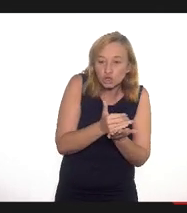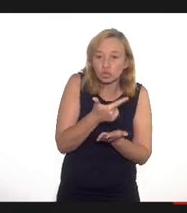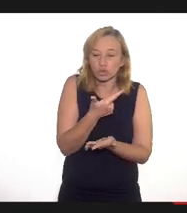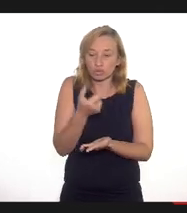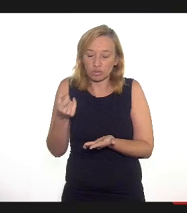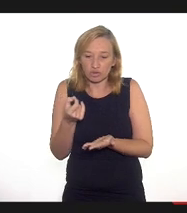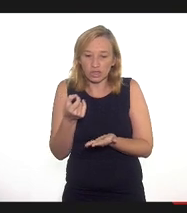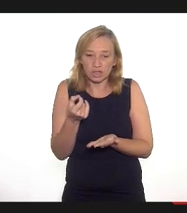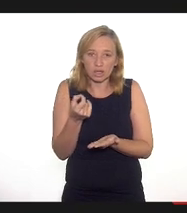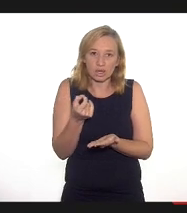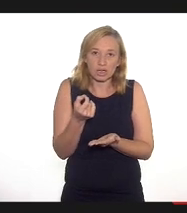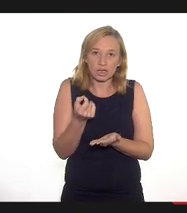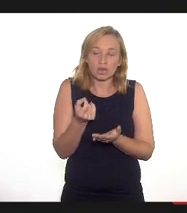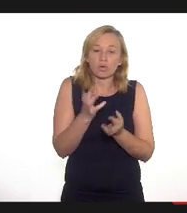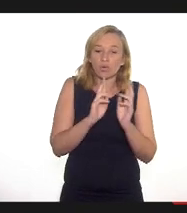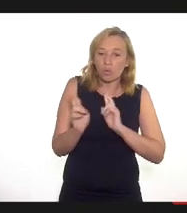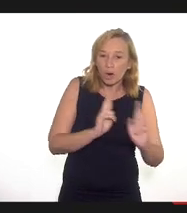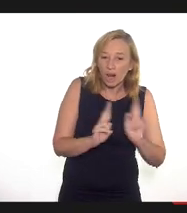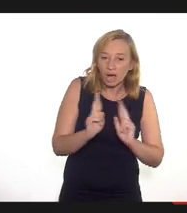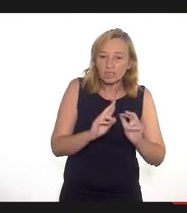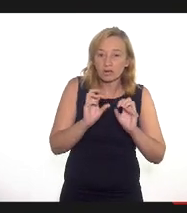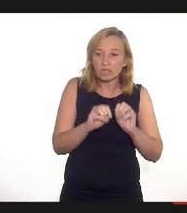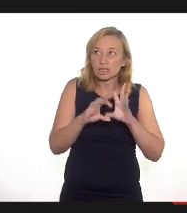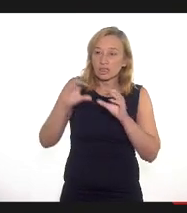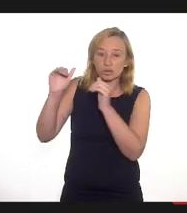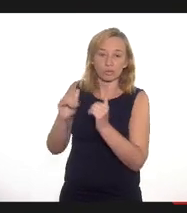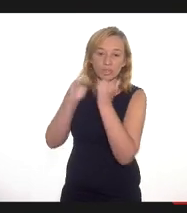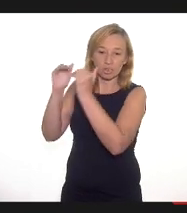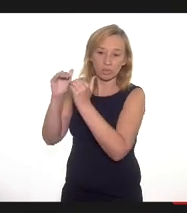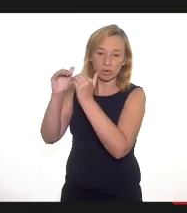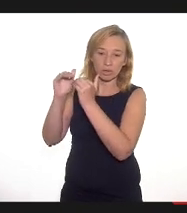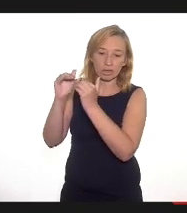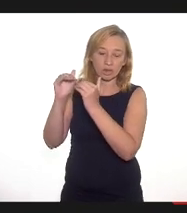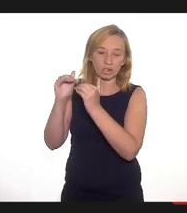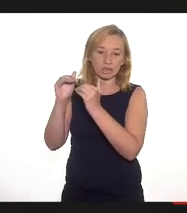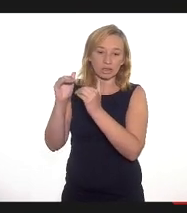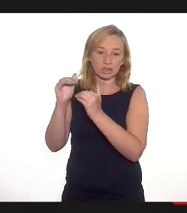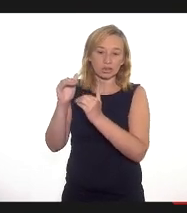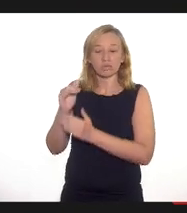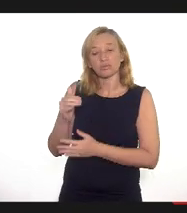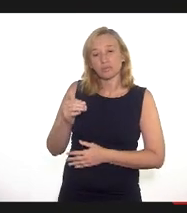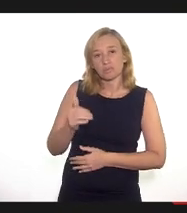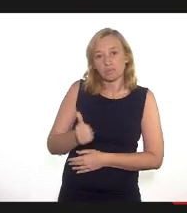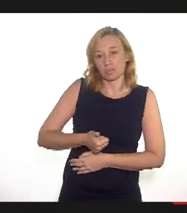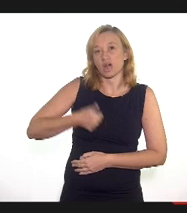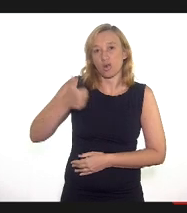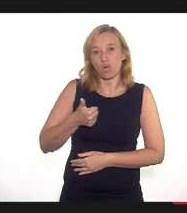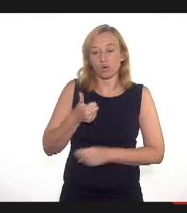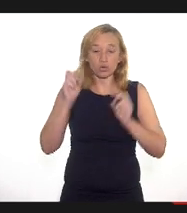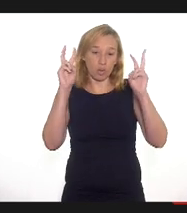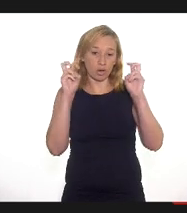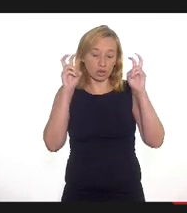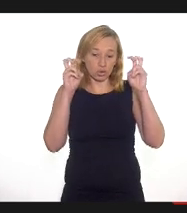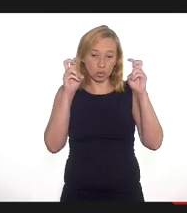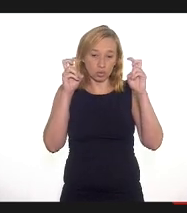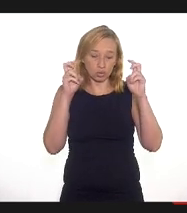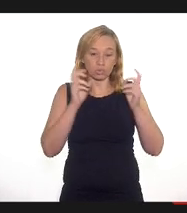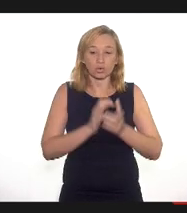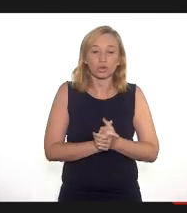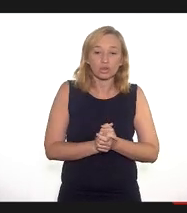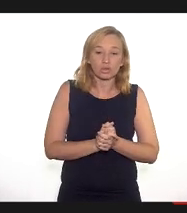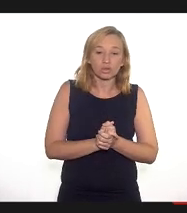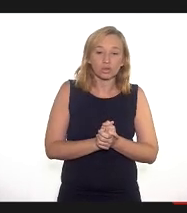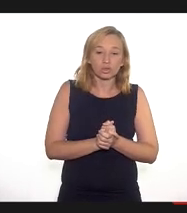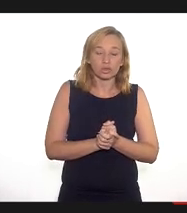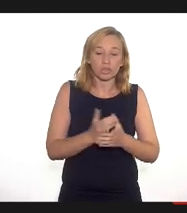2020, com relação ao ensino superior, nós tínhamos até uma certa especificidade na questão da adesão ou não